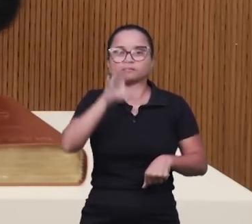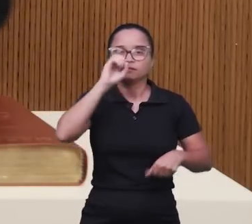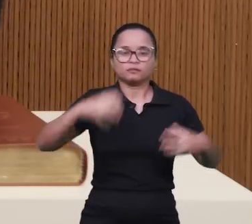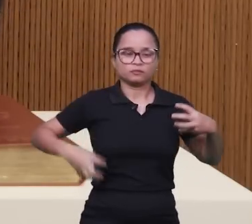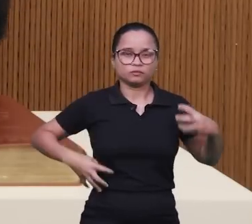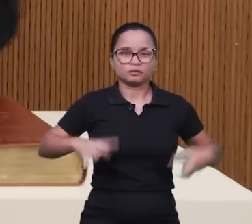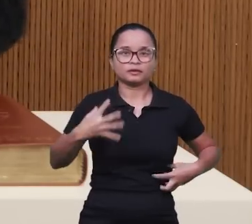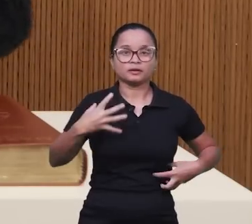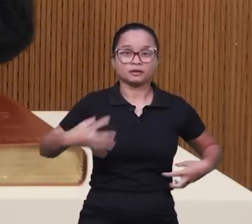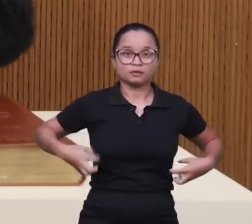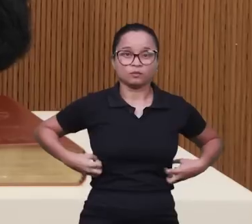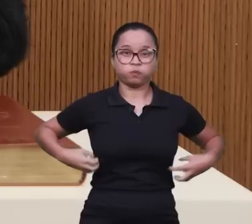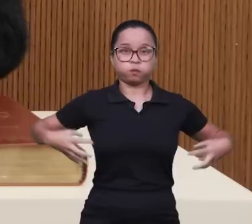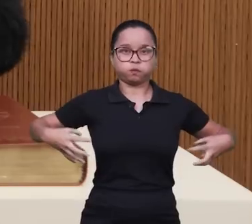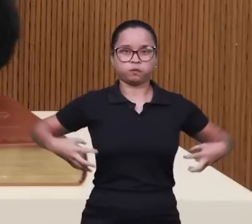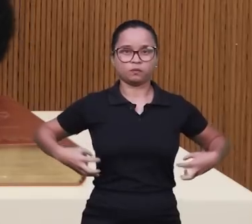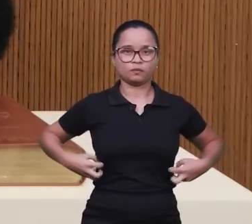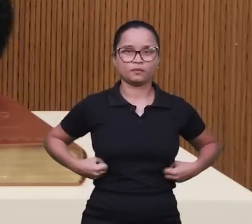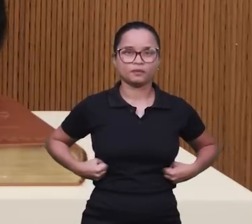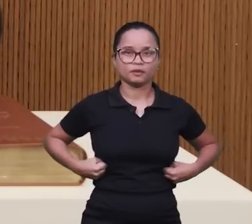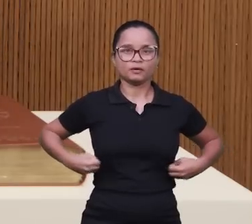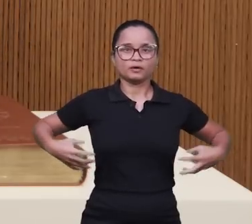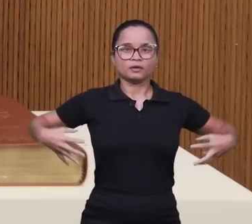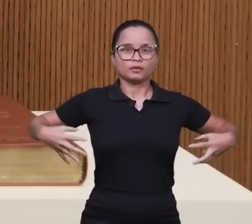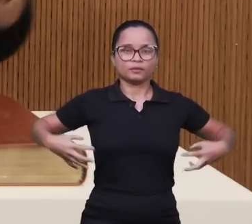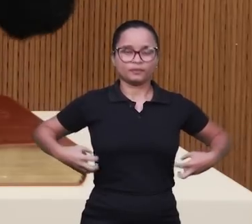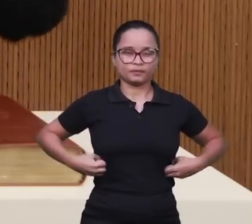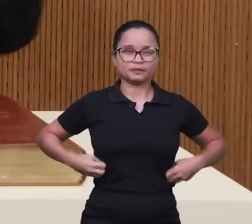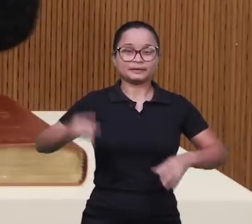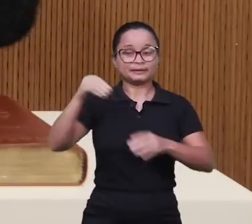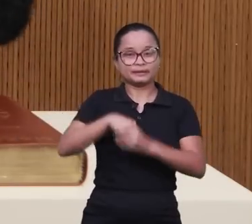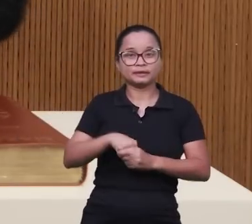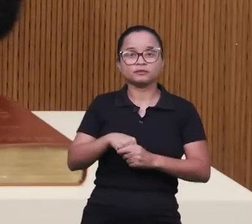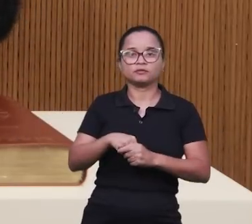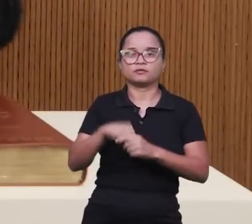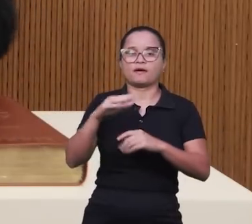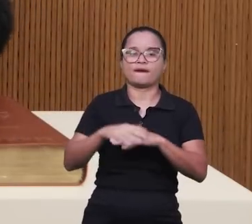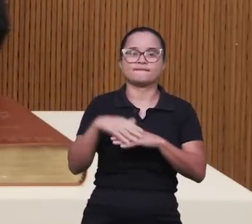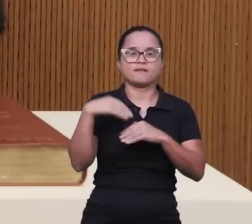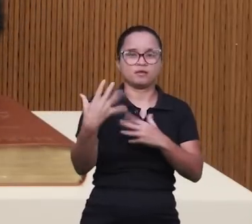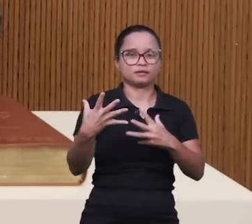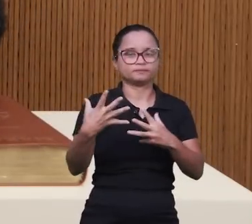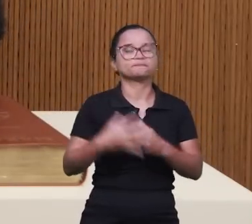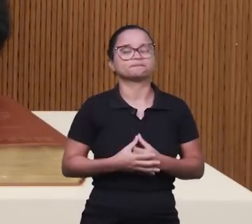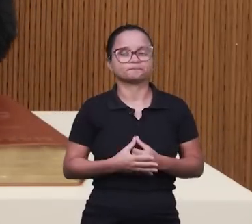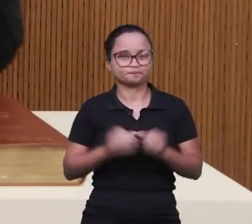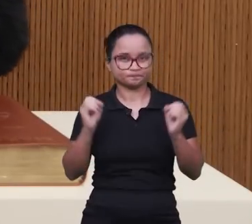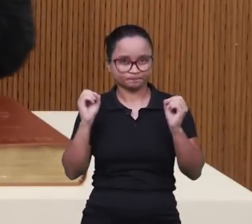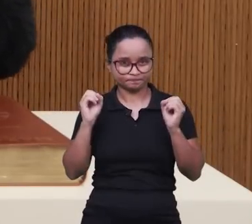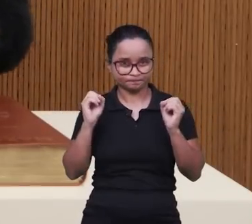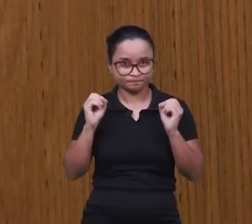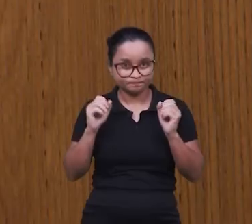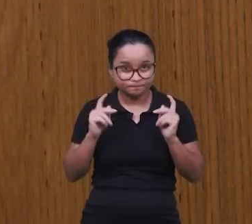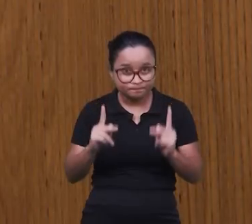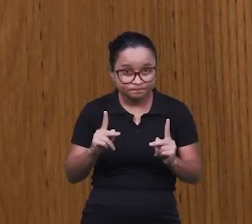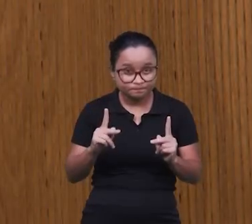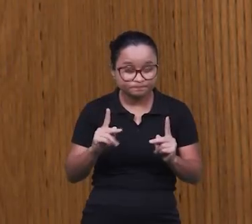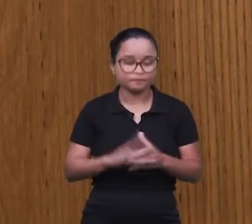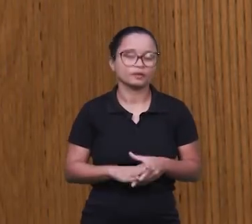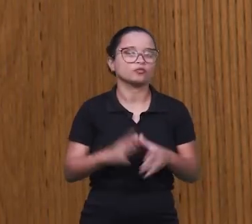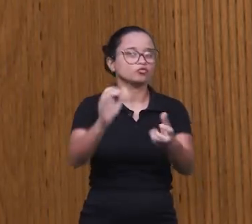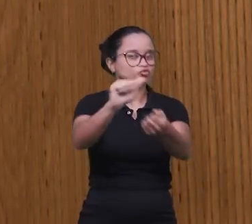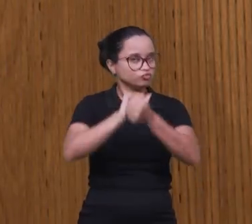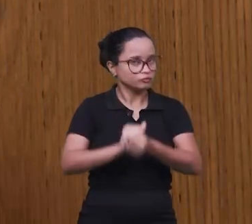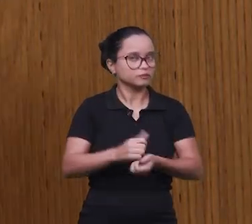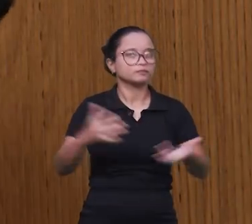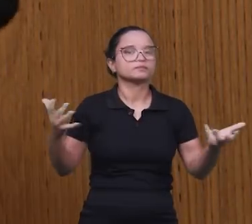musculatura expiratória, ou seja, intercostais internos e intercostais externos, ok?